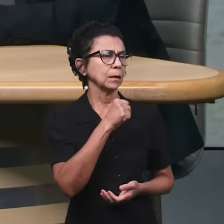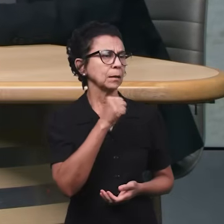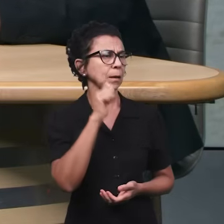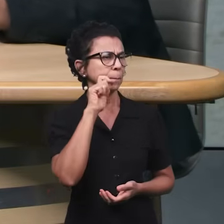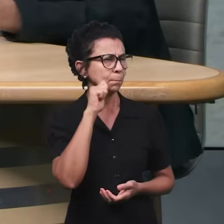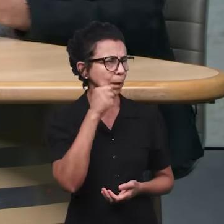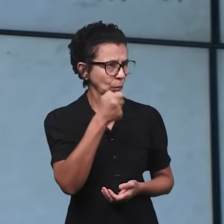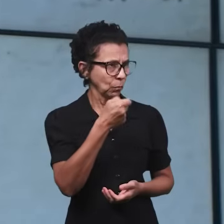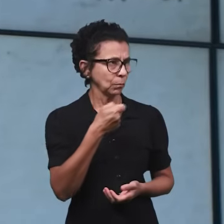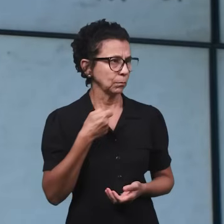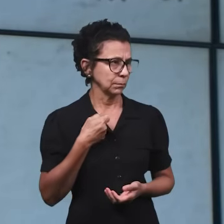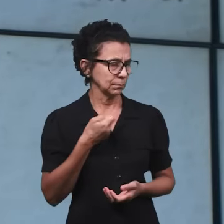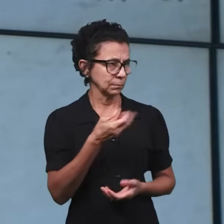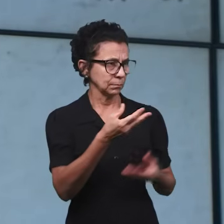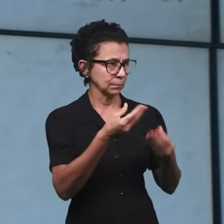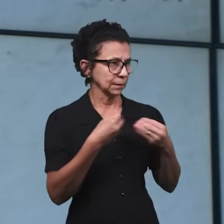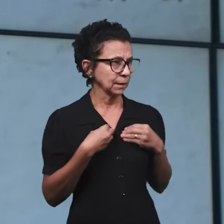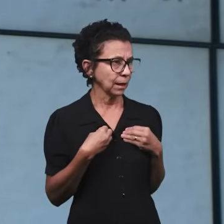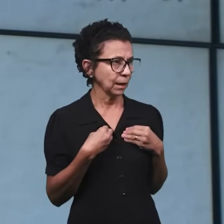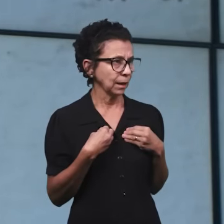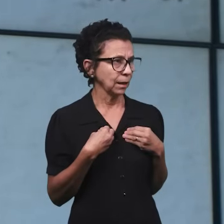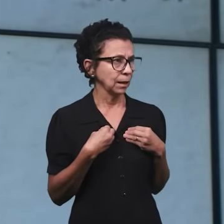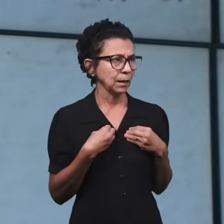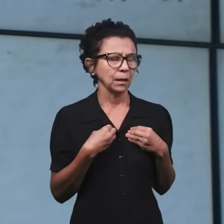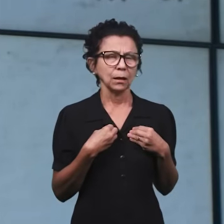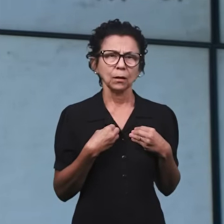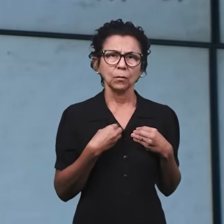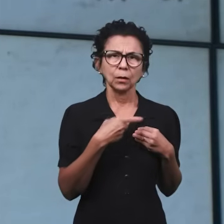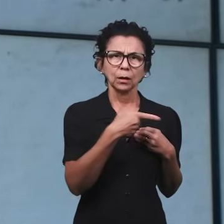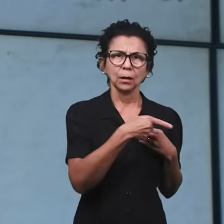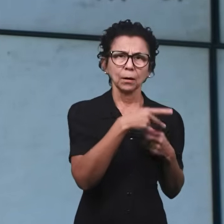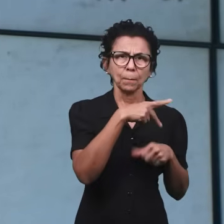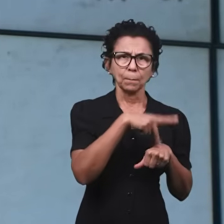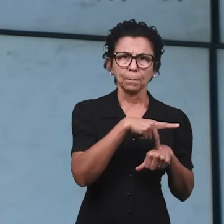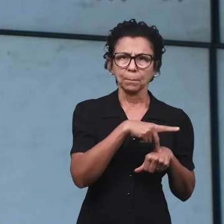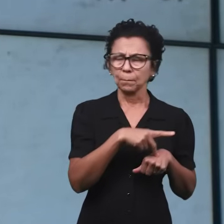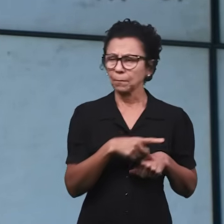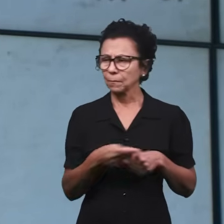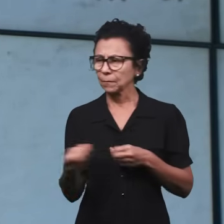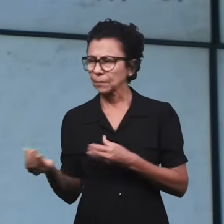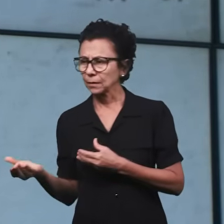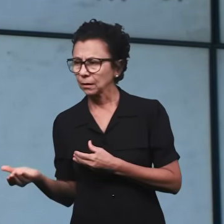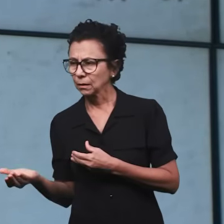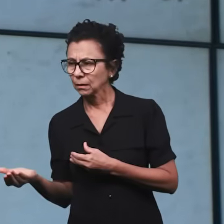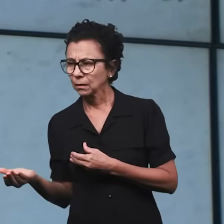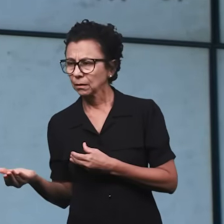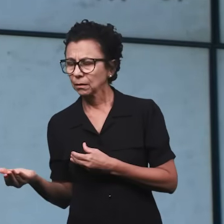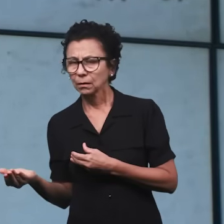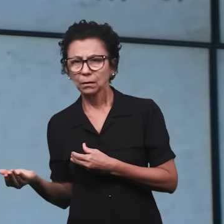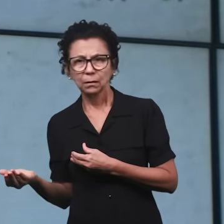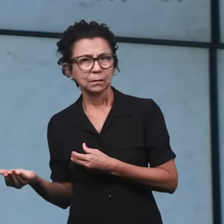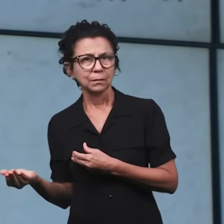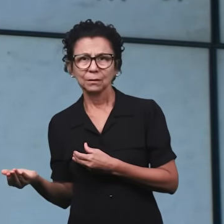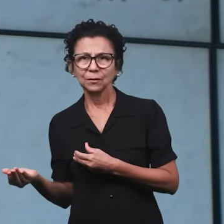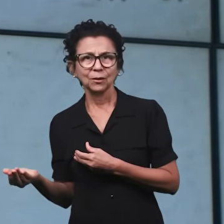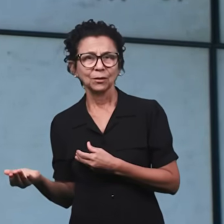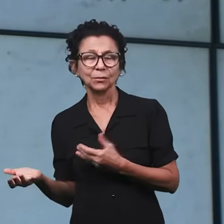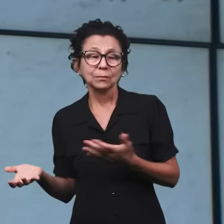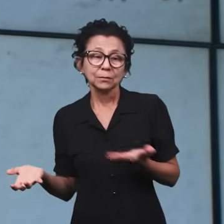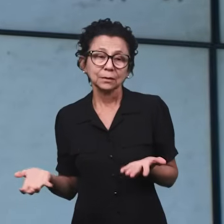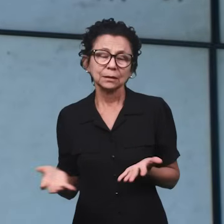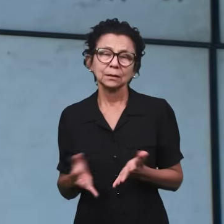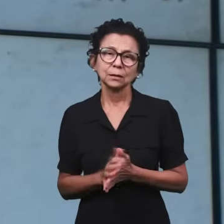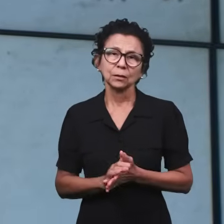não vai alimentar a alma. Né? A internet, as redes sociais, tem muita coisa interessante,